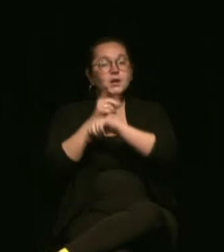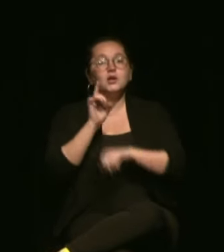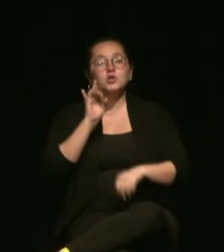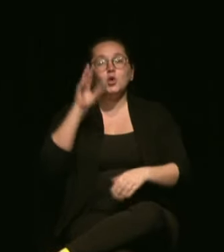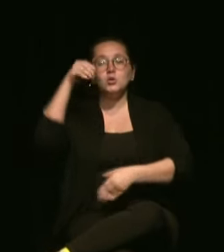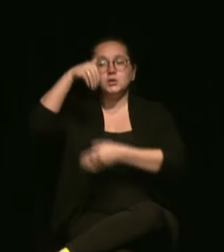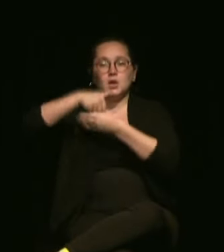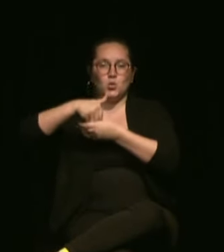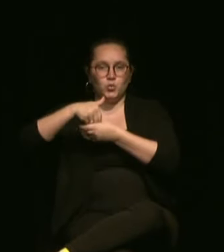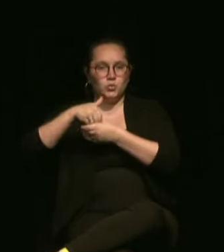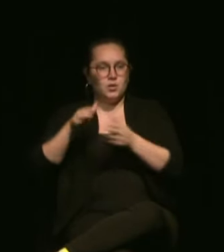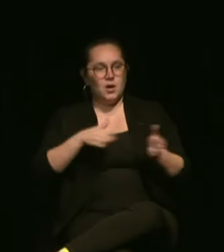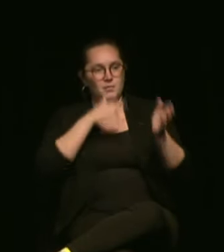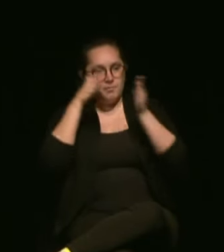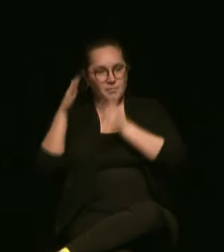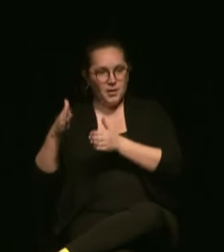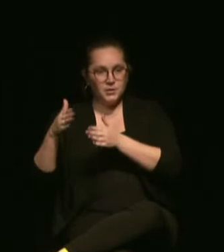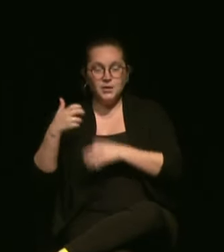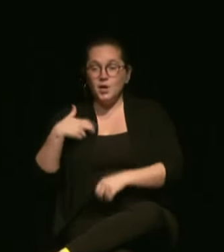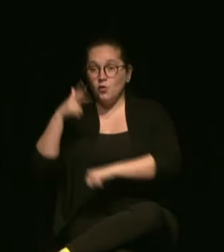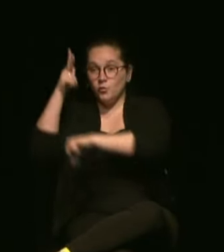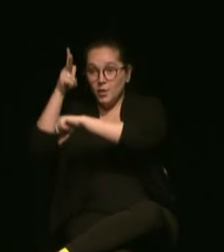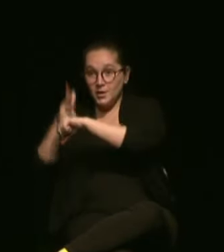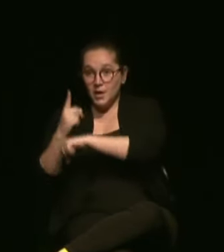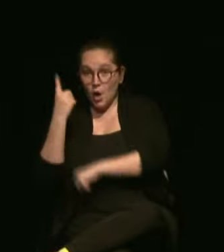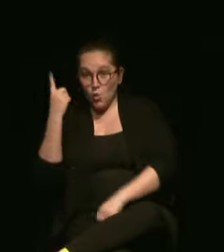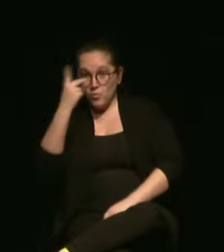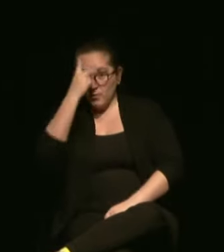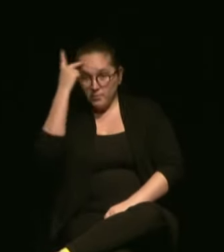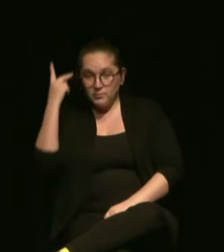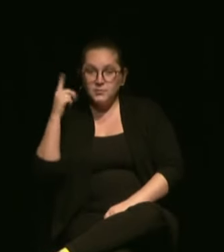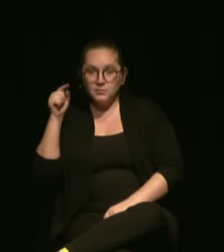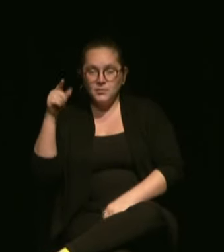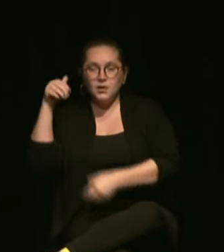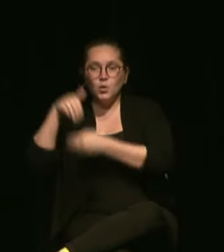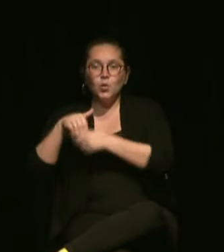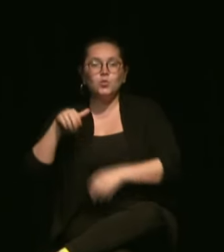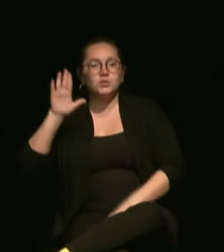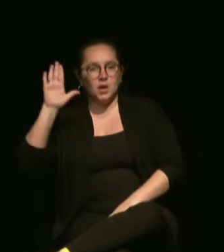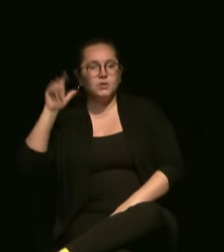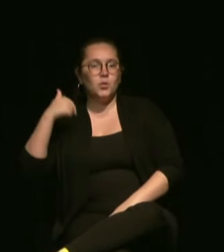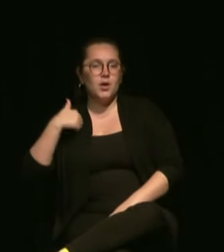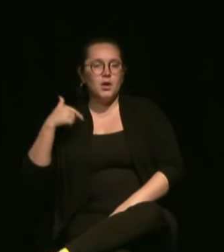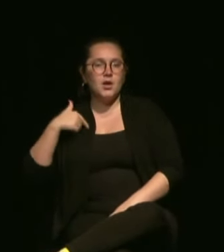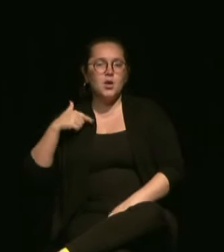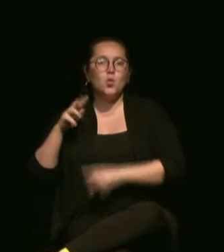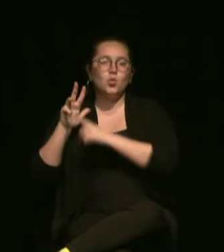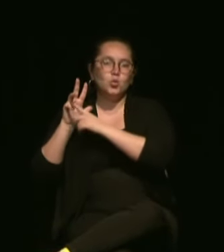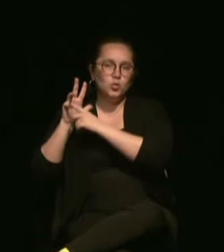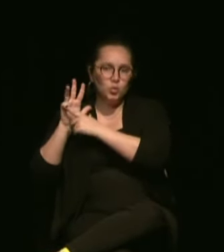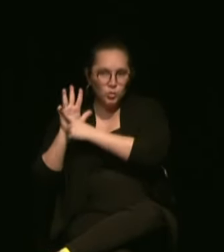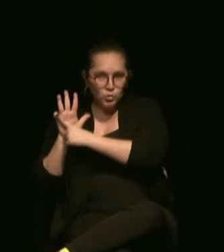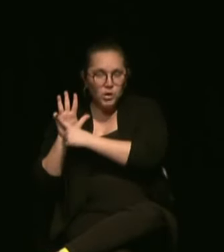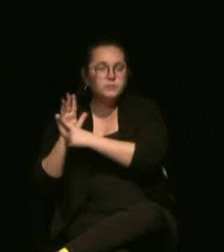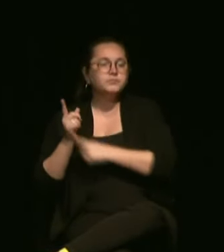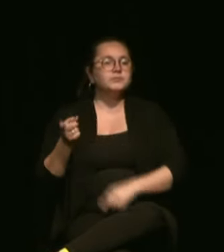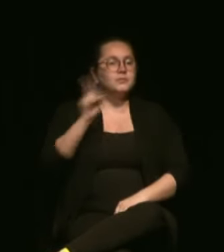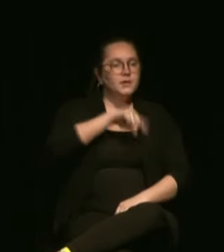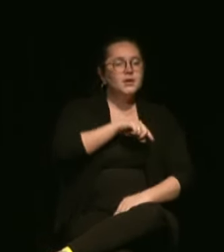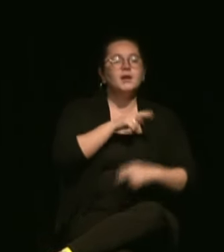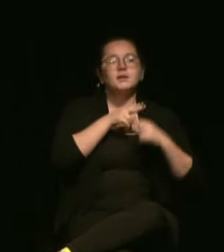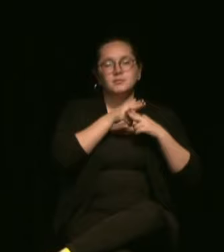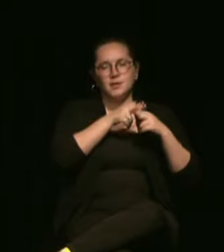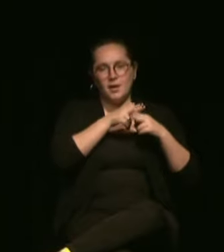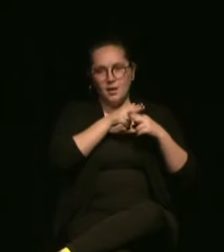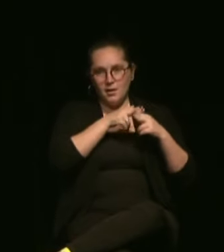turno, eu filmaria um candidato, ele filmaria o outro. Eu filmaria o Lula e ele filmaria o Serra, o que